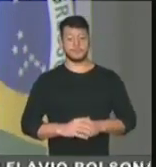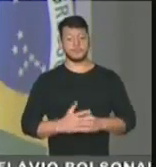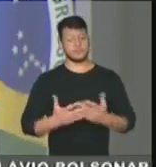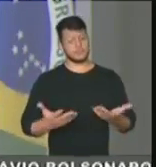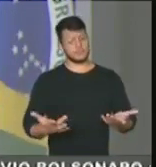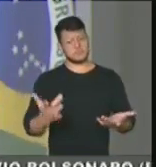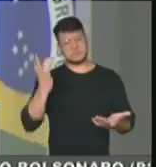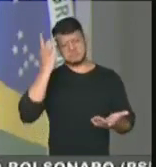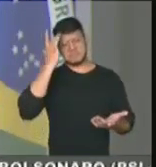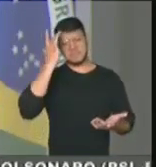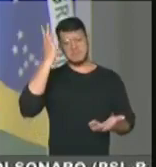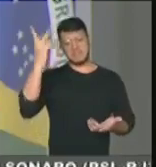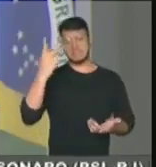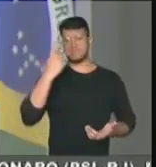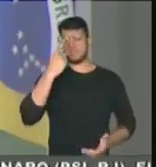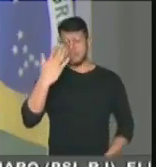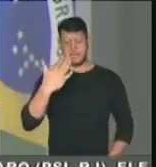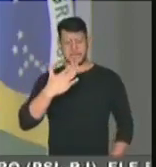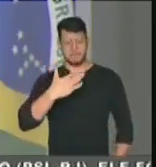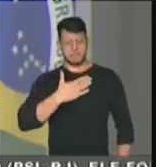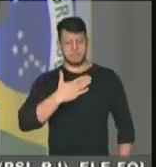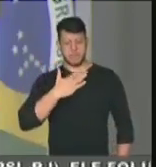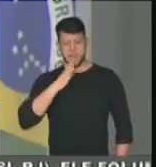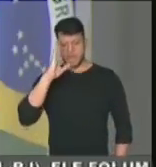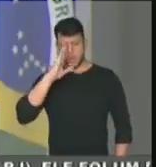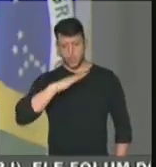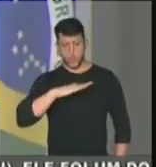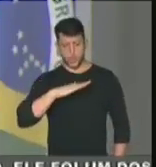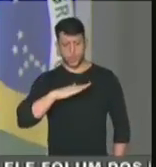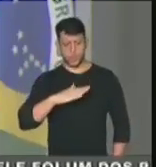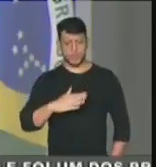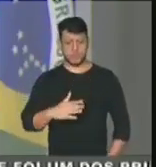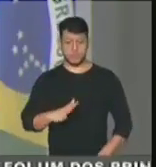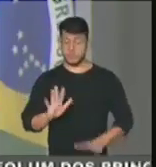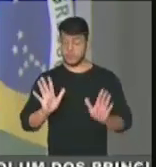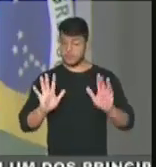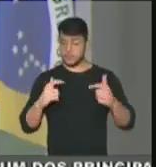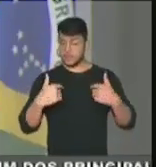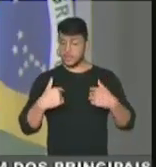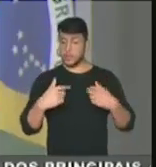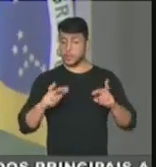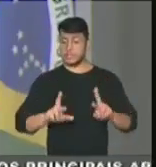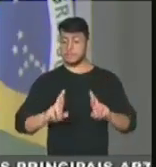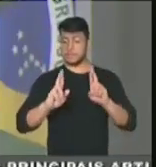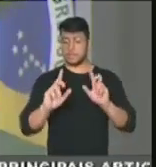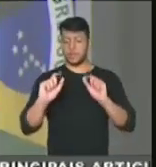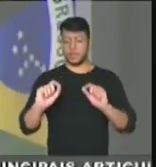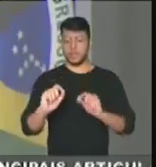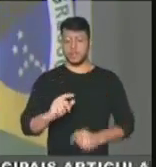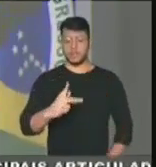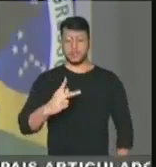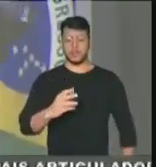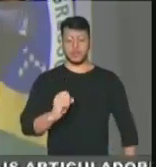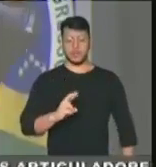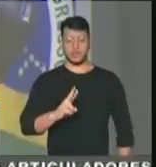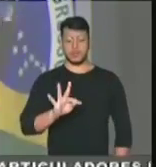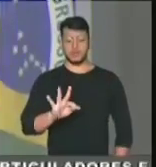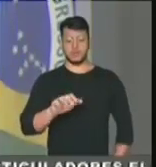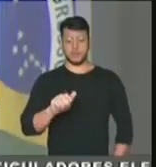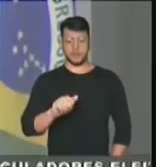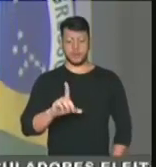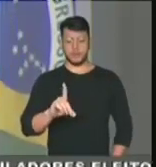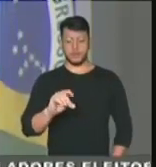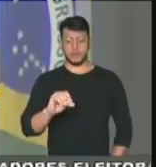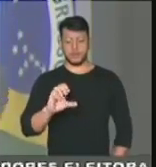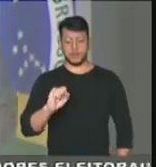fácil falar do meu cristo eu estou esperando a porta dos fundos agora fazer um filme